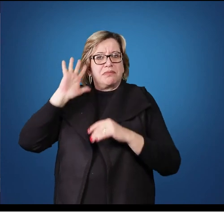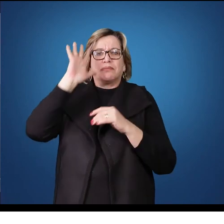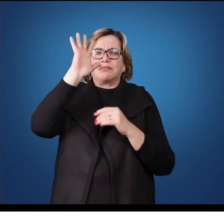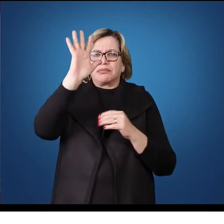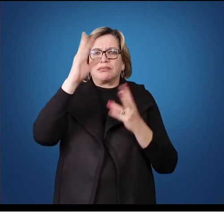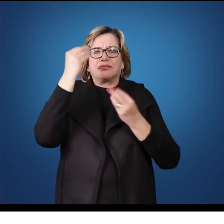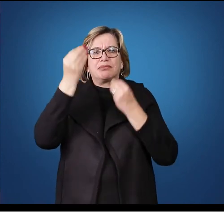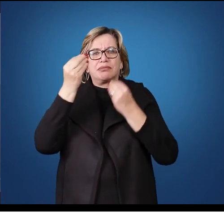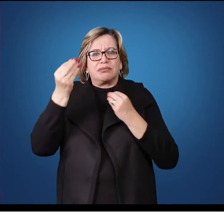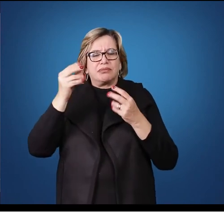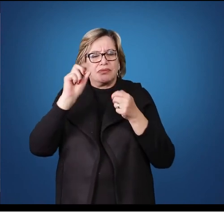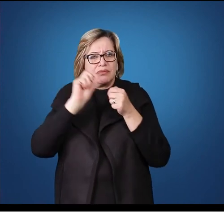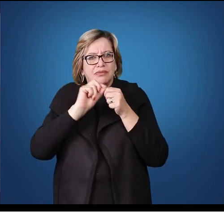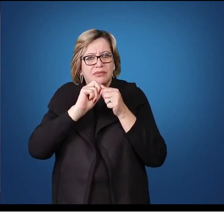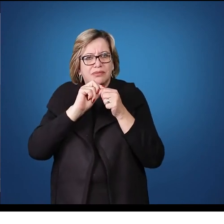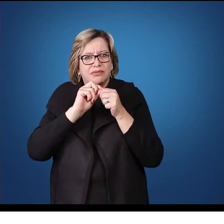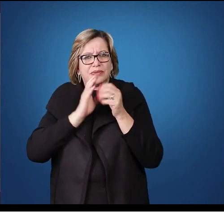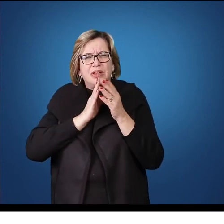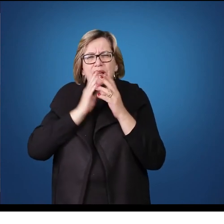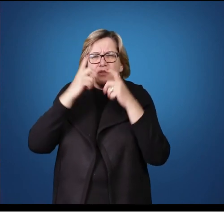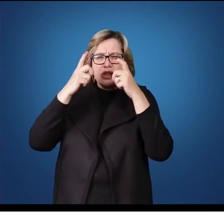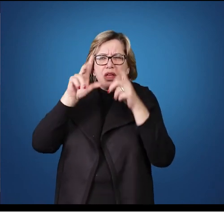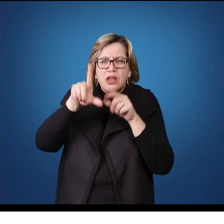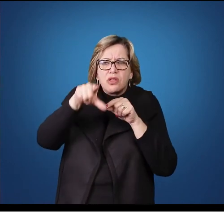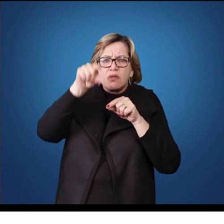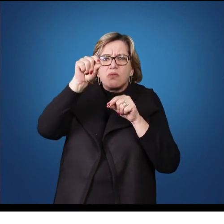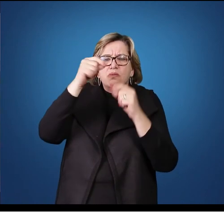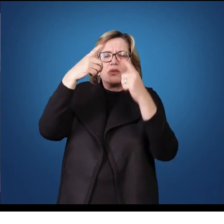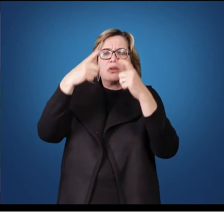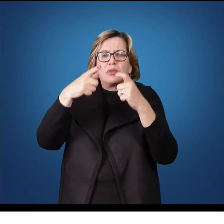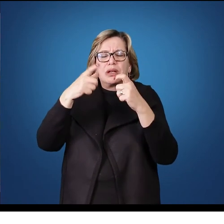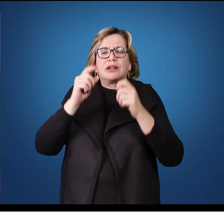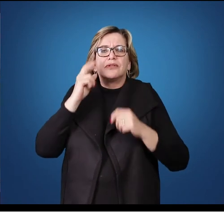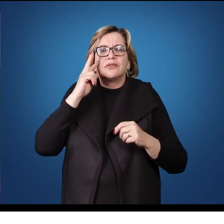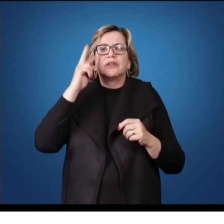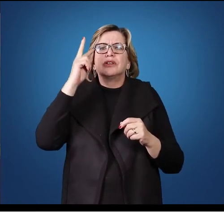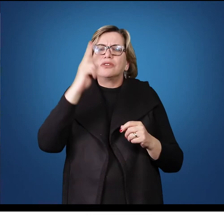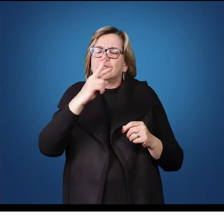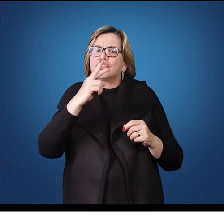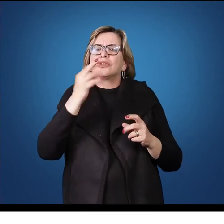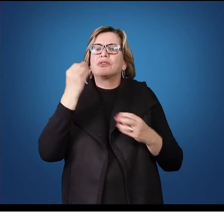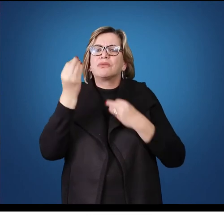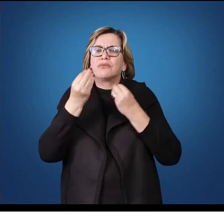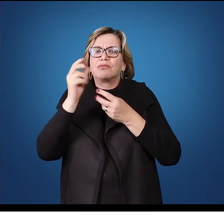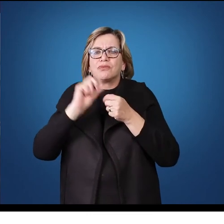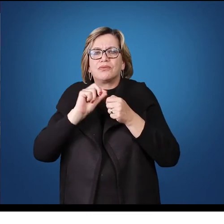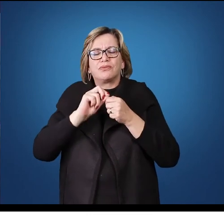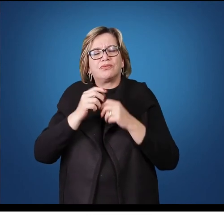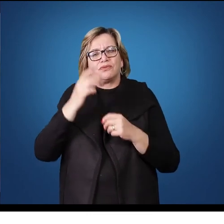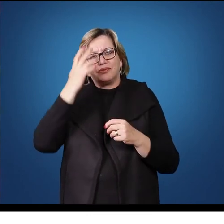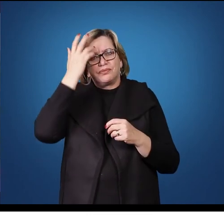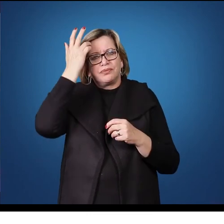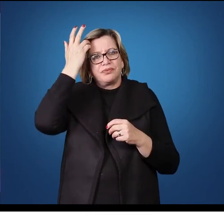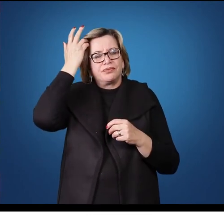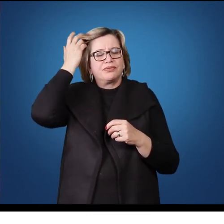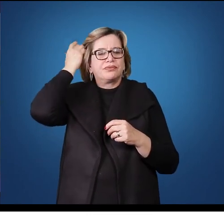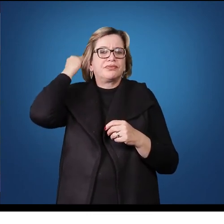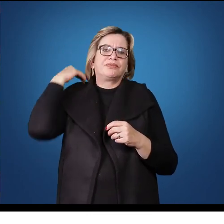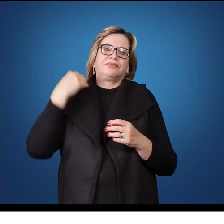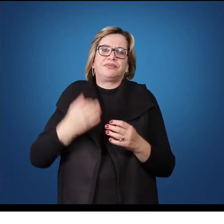seja direcionada aonde você quer colocar na quadra adversária. Vamos lá. Jéssica, por favor, faça uma demonstração de saque por